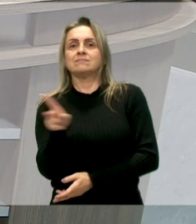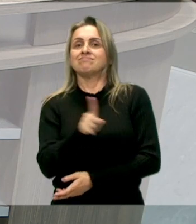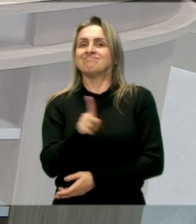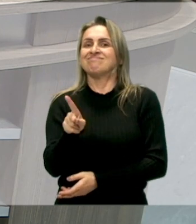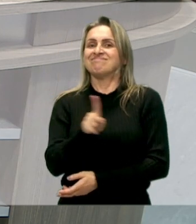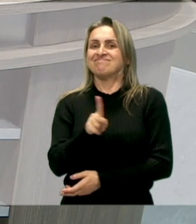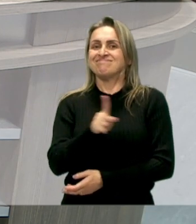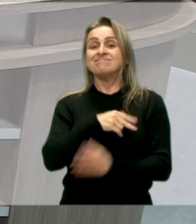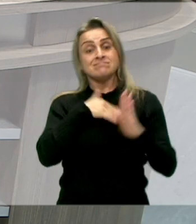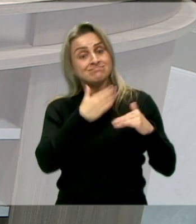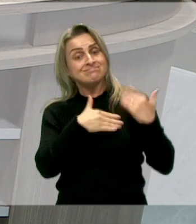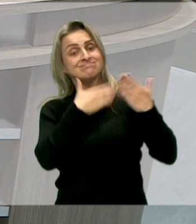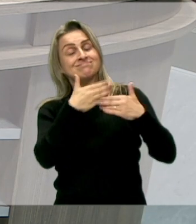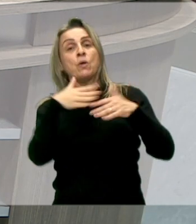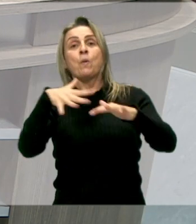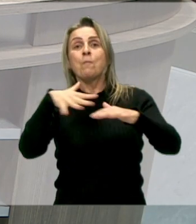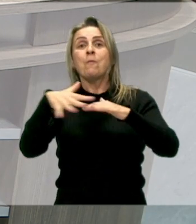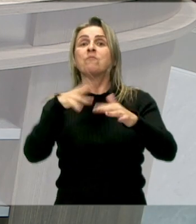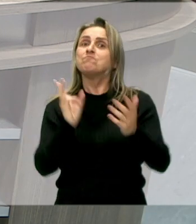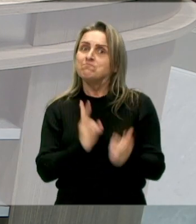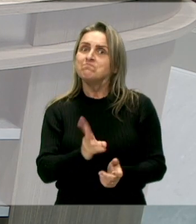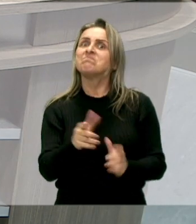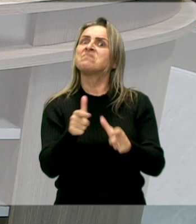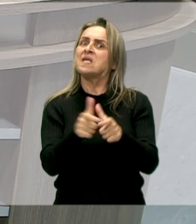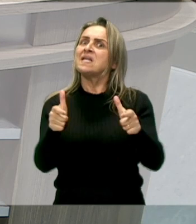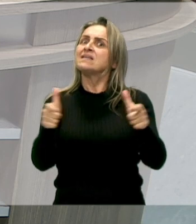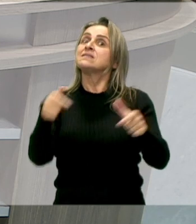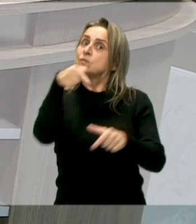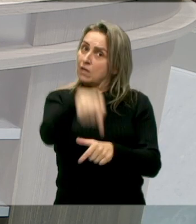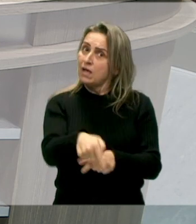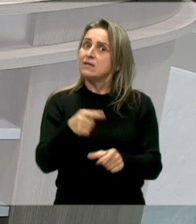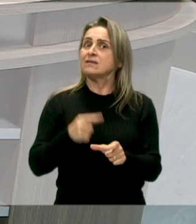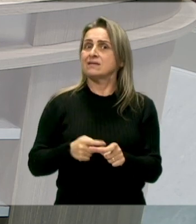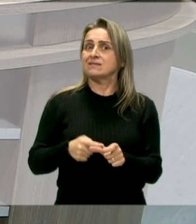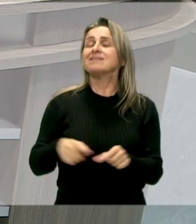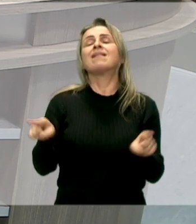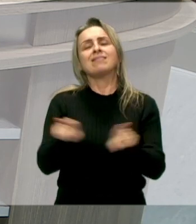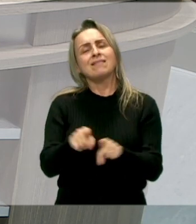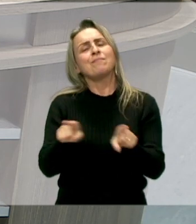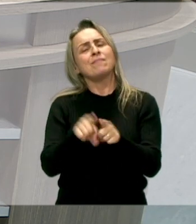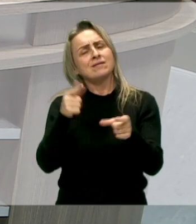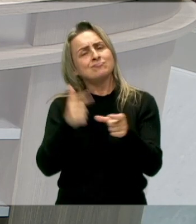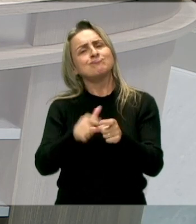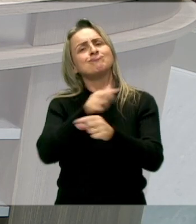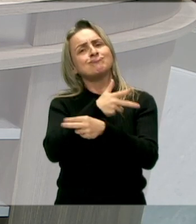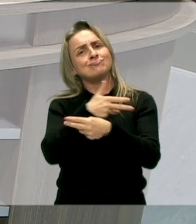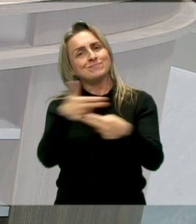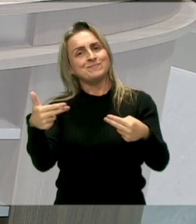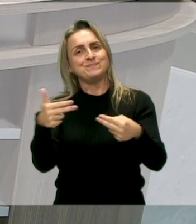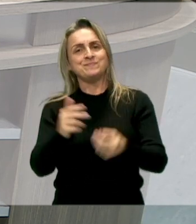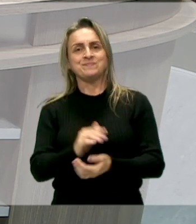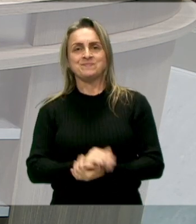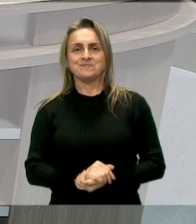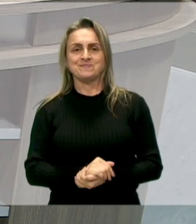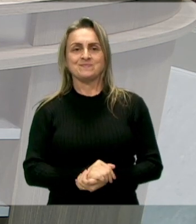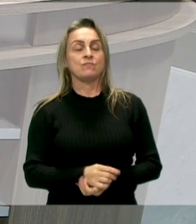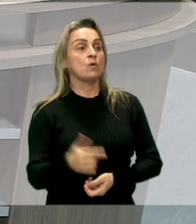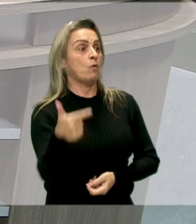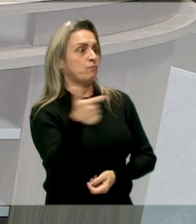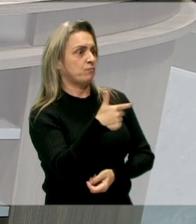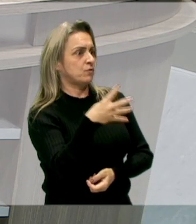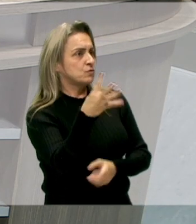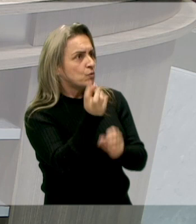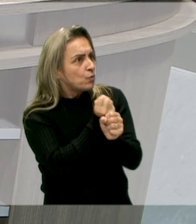crescer aqui na nossa cidade e nas outras cidades, né? Mas são 24 anos de